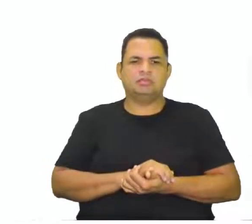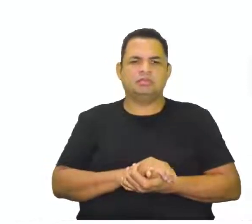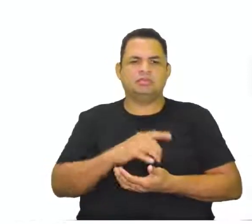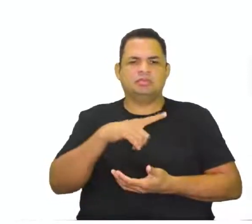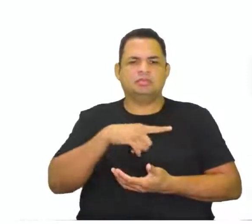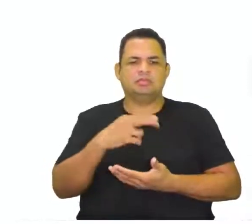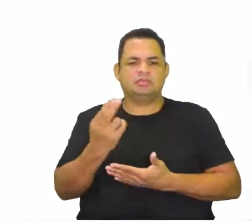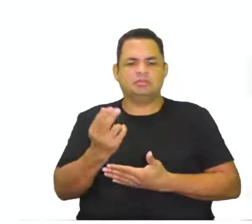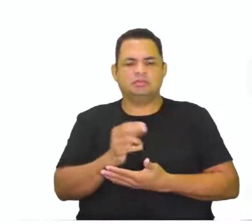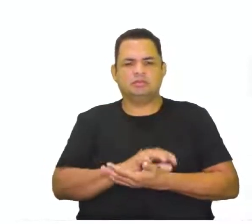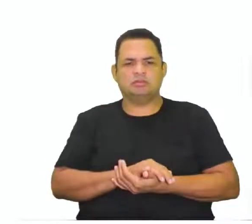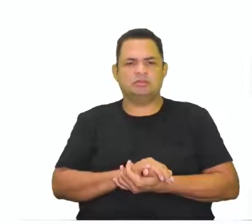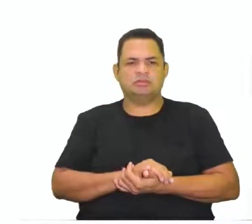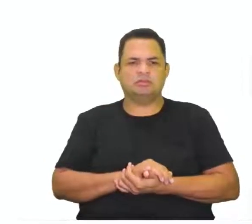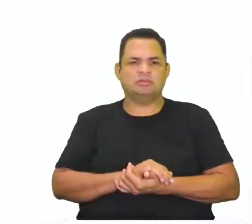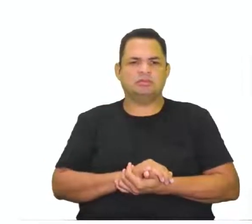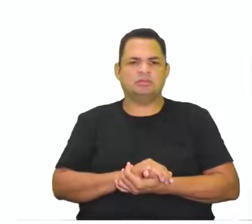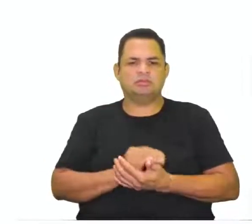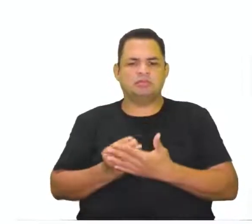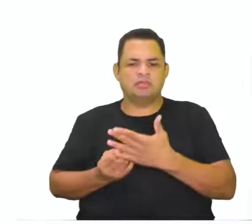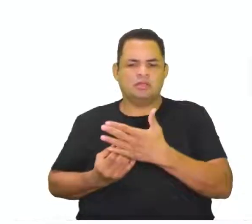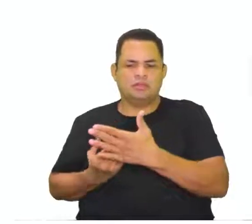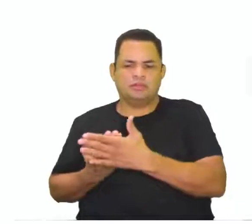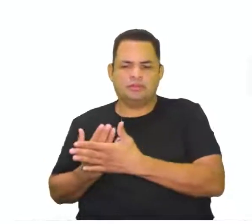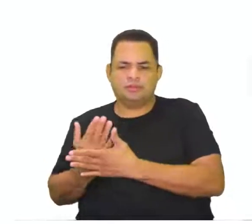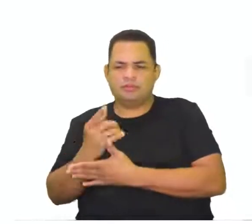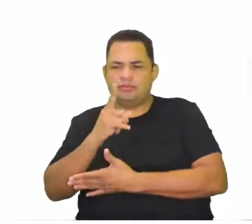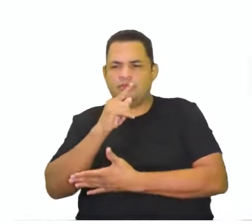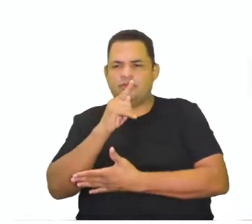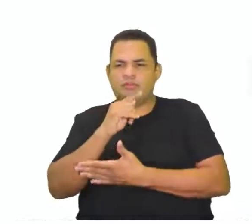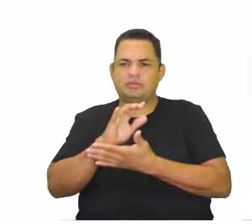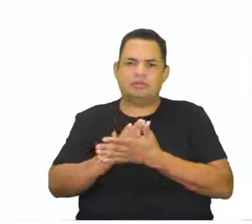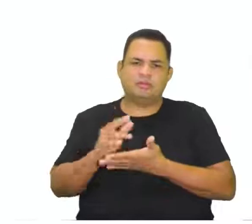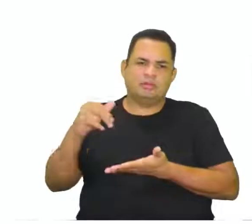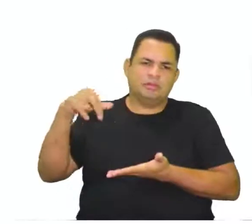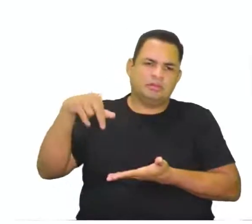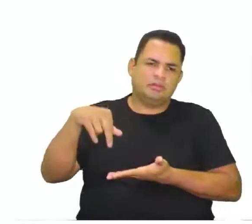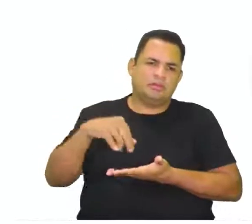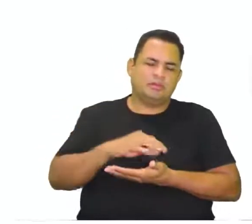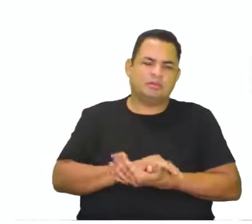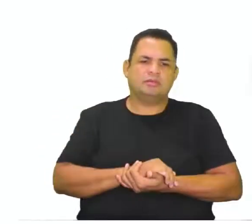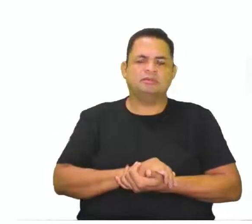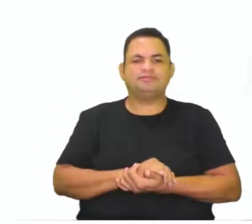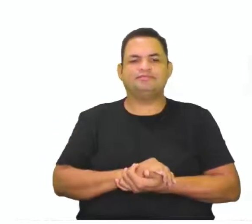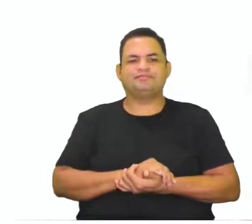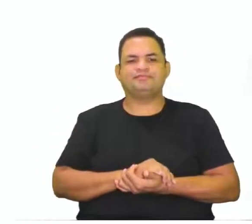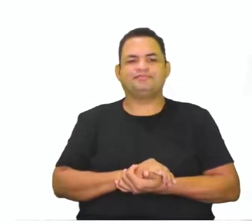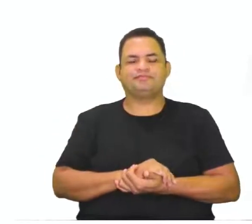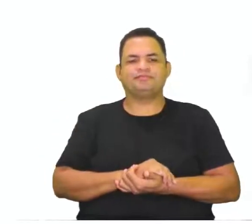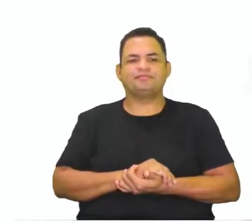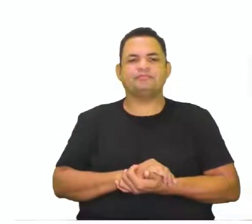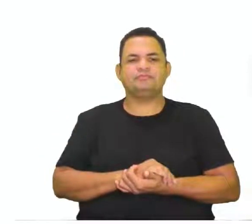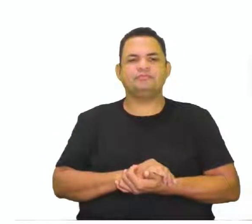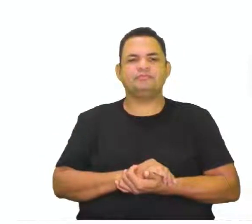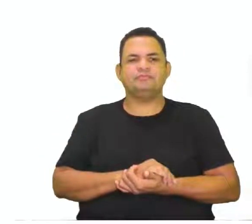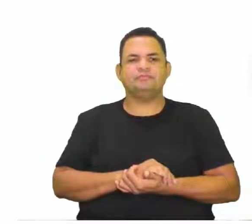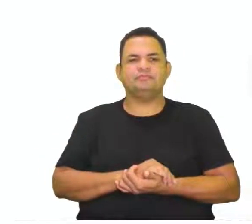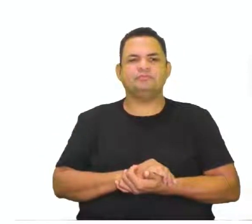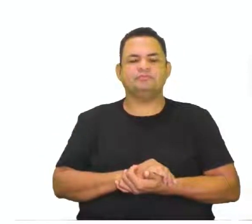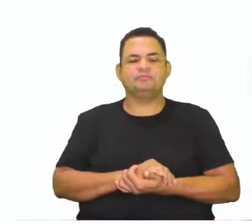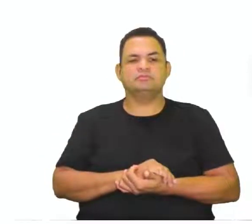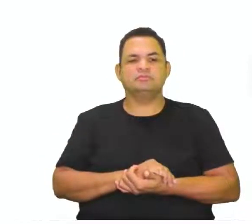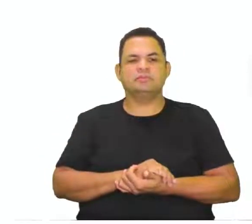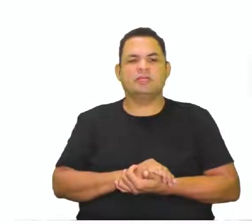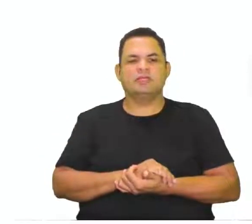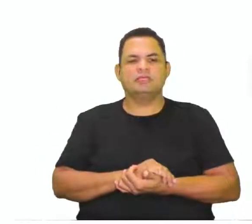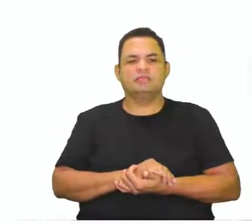desenhos trabalham isso, vendo aquele vapor de água, às vezes o animal passa lá, né? Enfim, as usinas